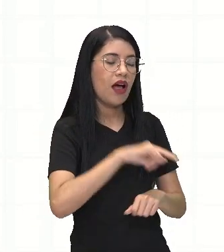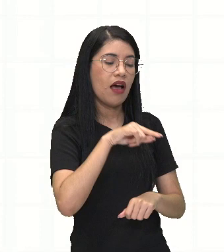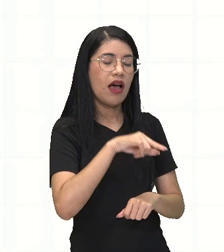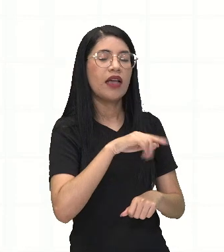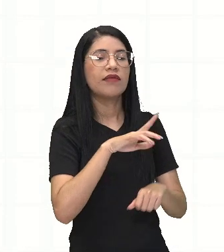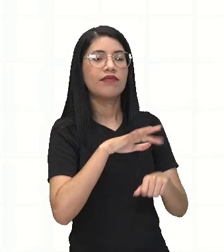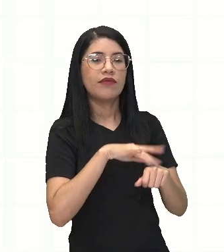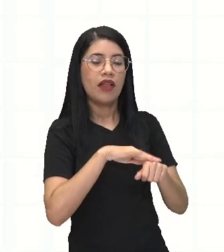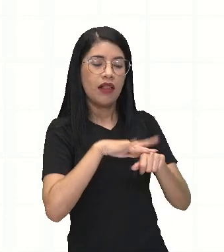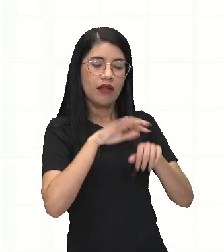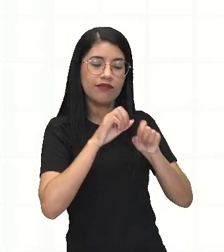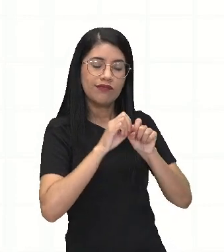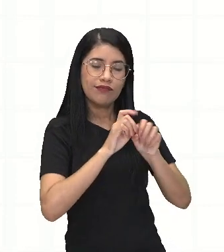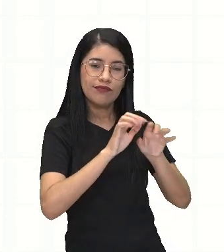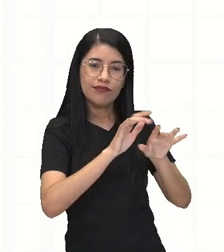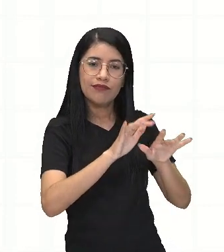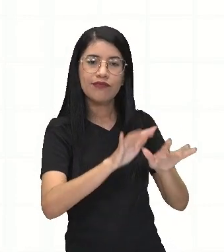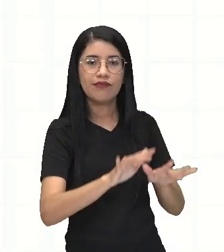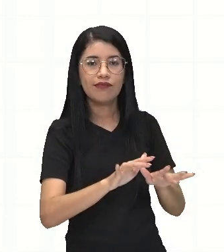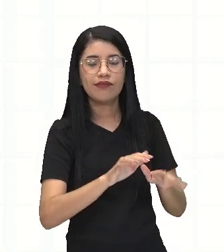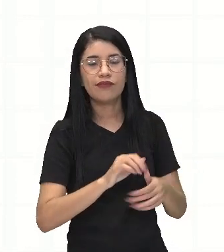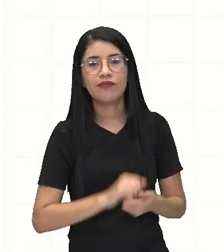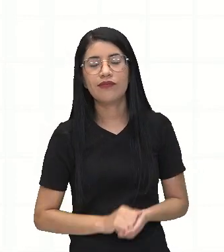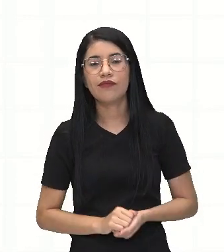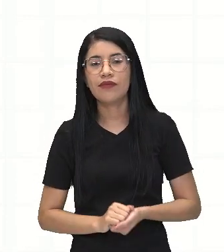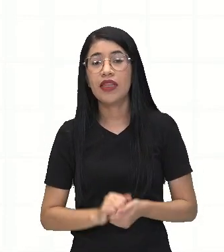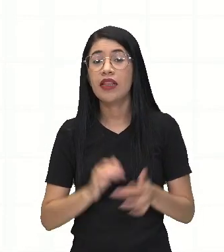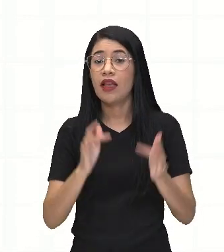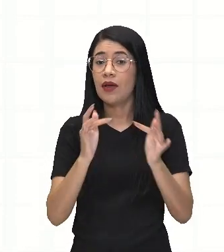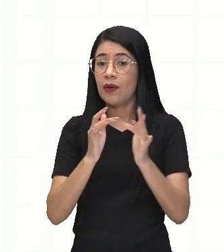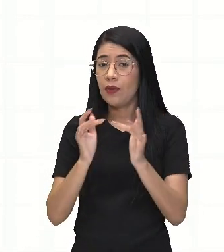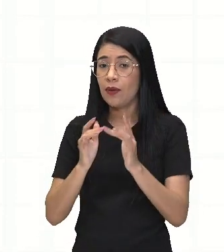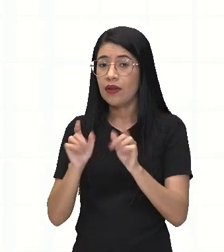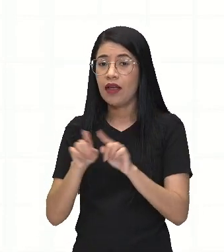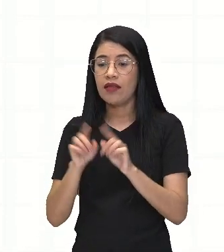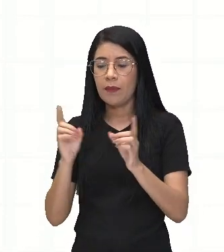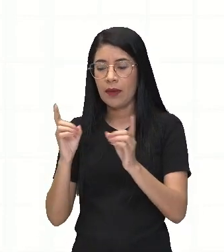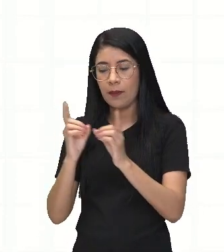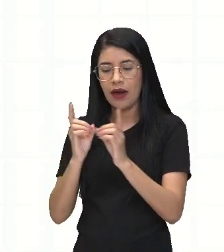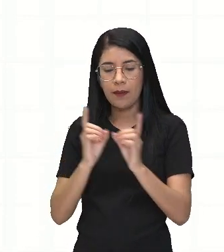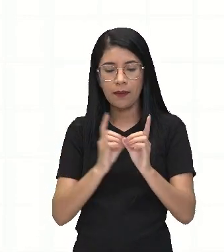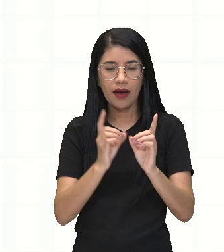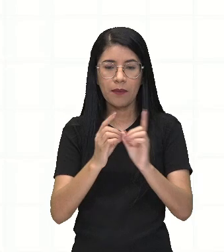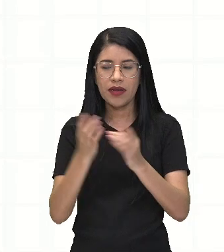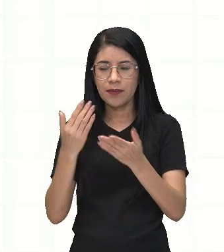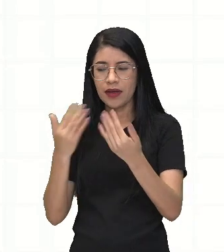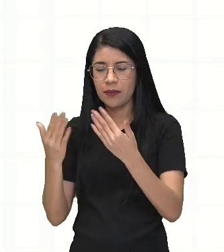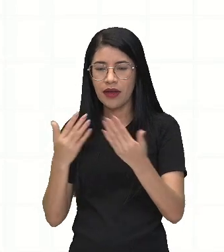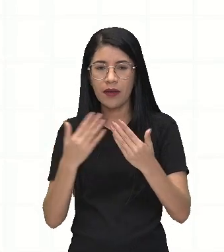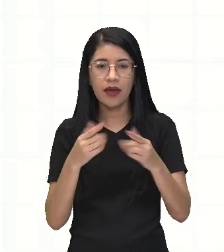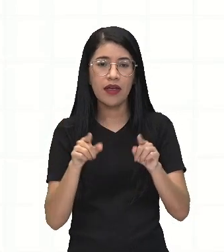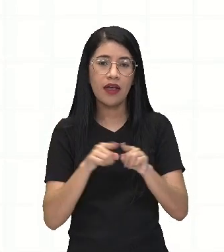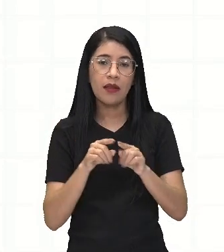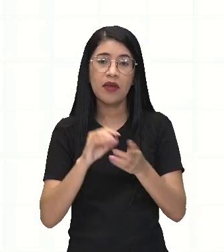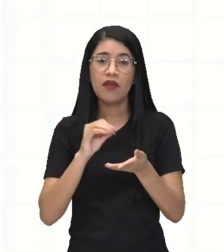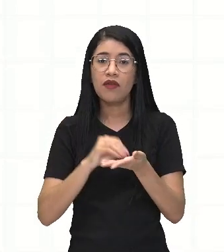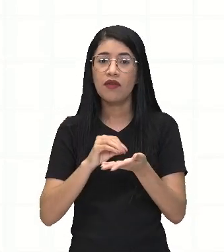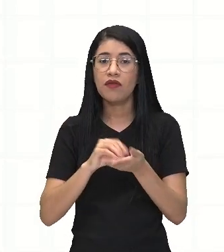aquele micro-organismo. Contato humano muito próximo, né? E faltas de medidas de